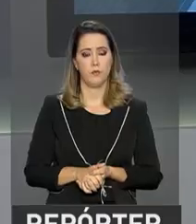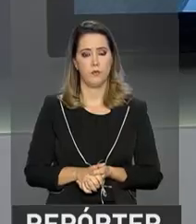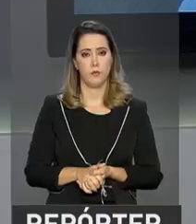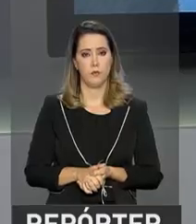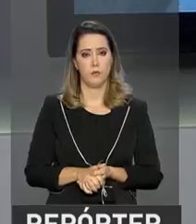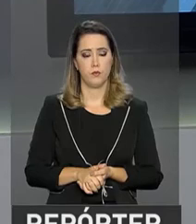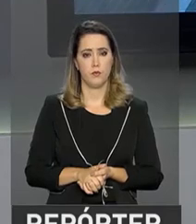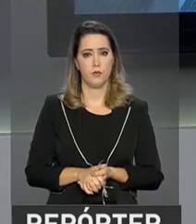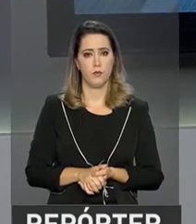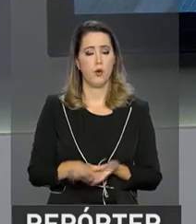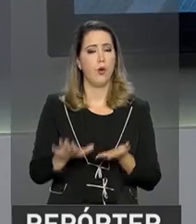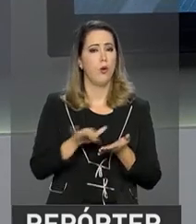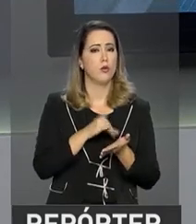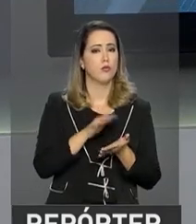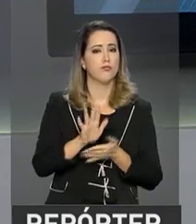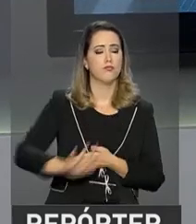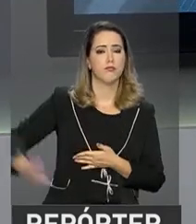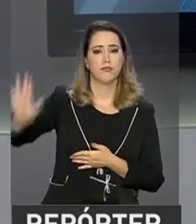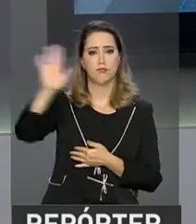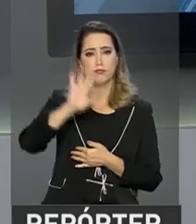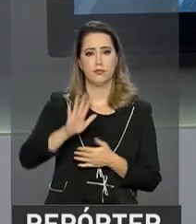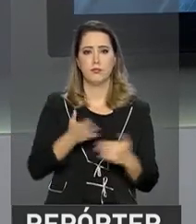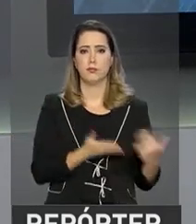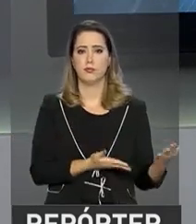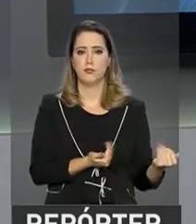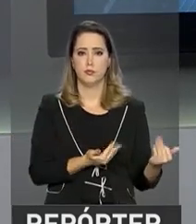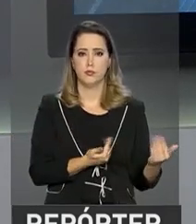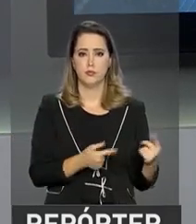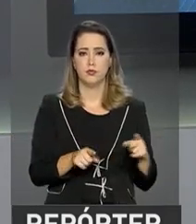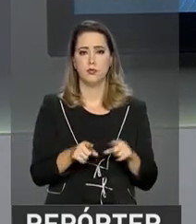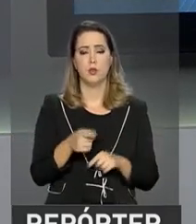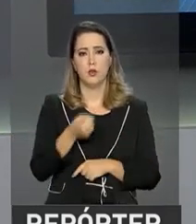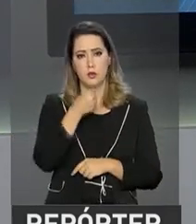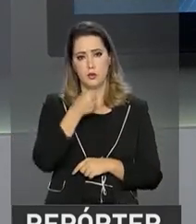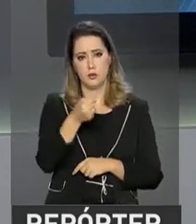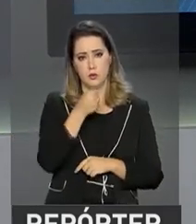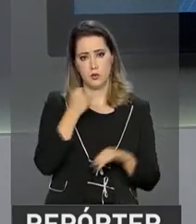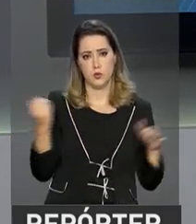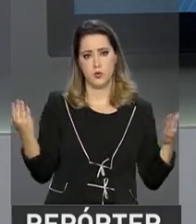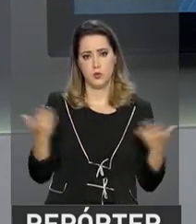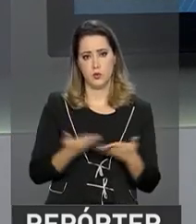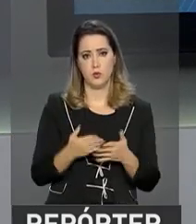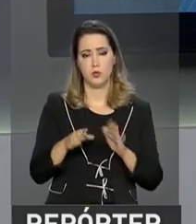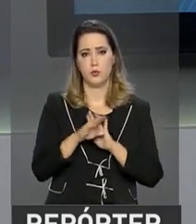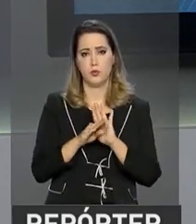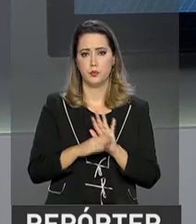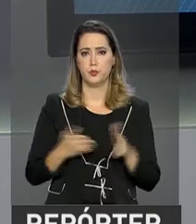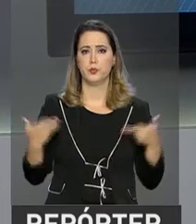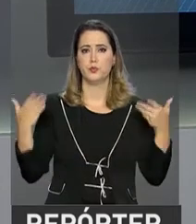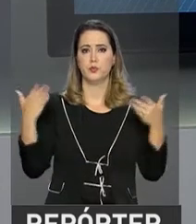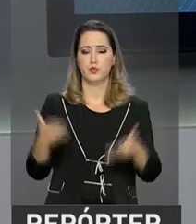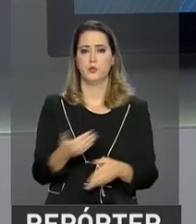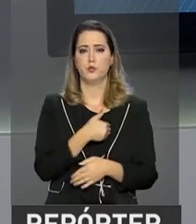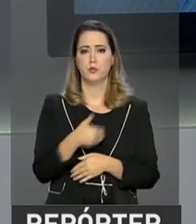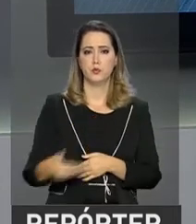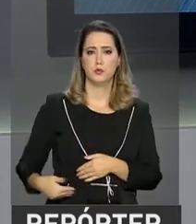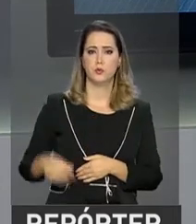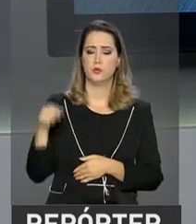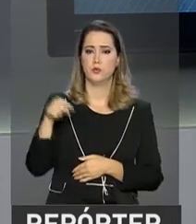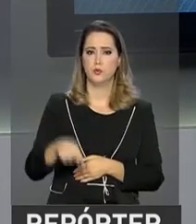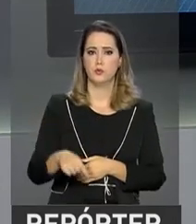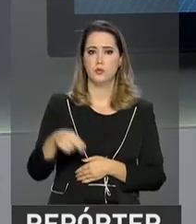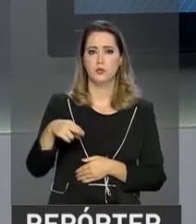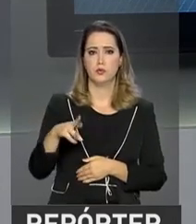o secretário nacional de juventude assis filho foi o entrevistado de hoje do programa por dentro do governo aqui da